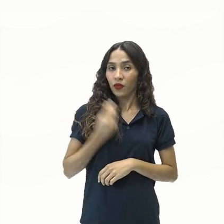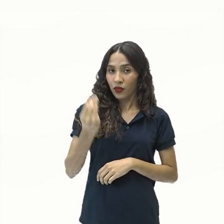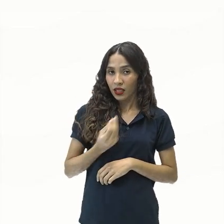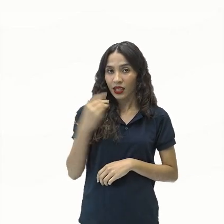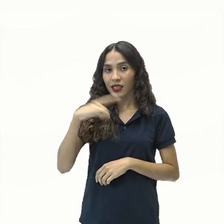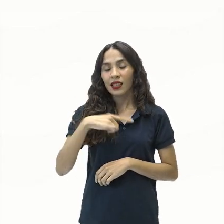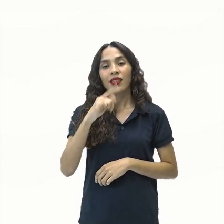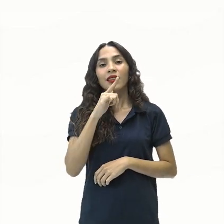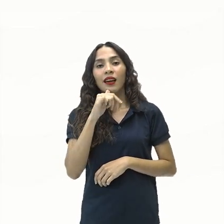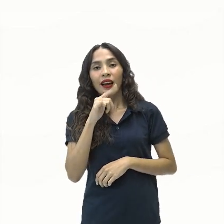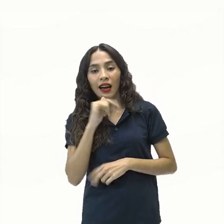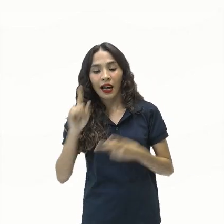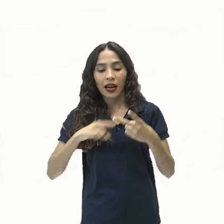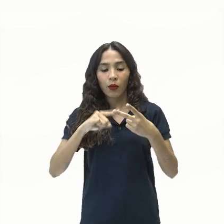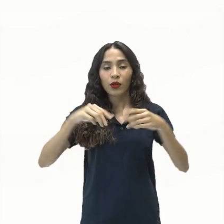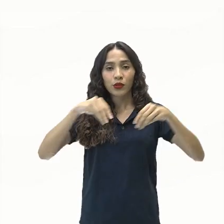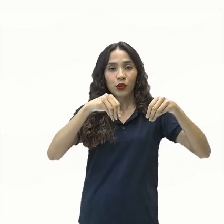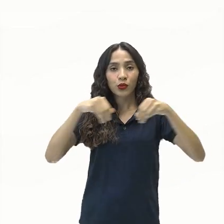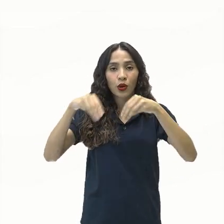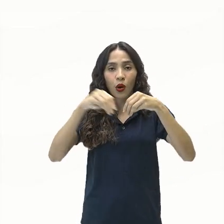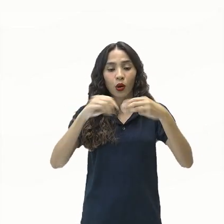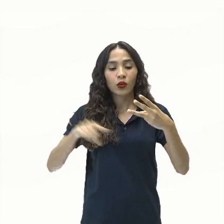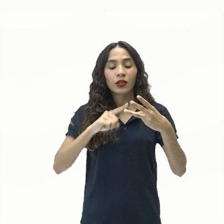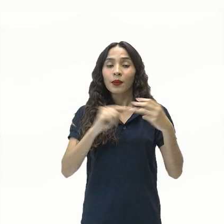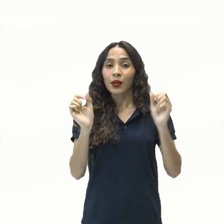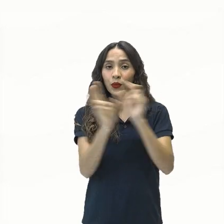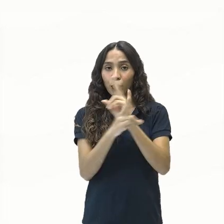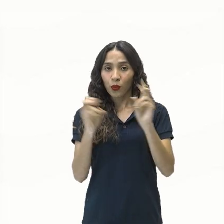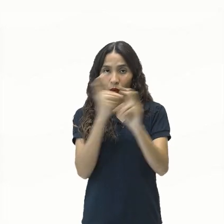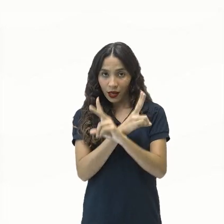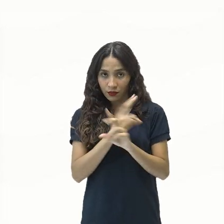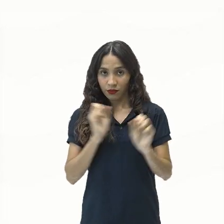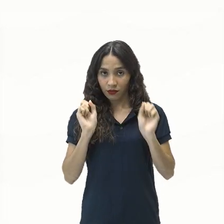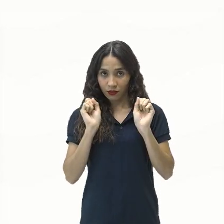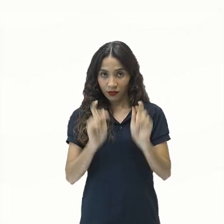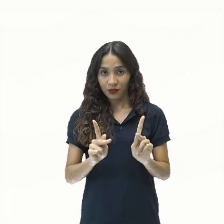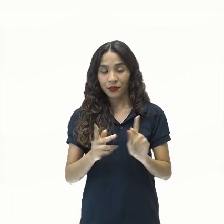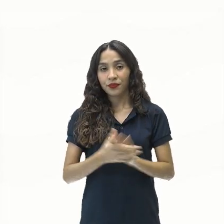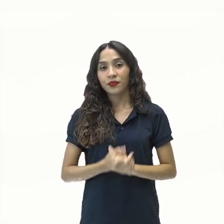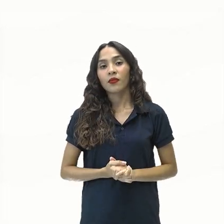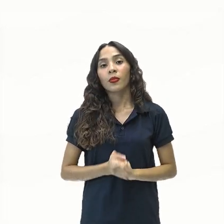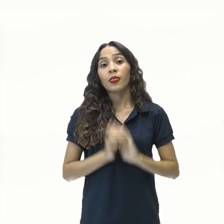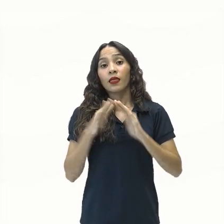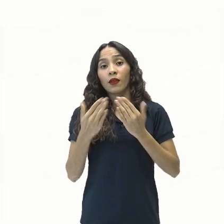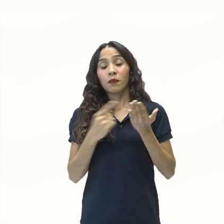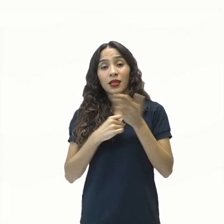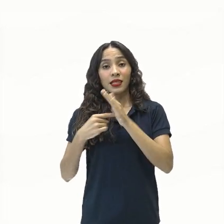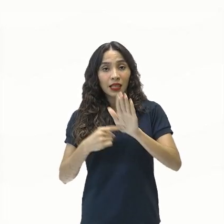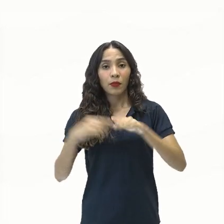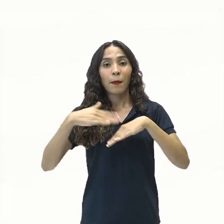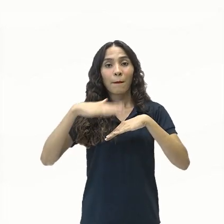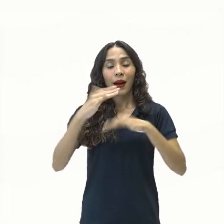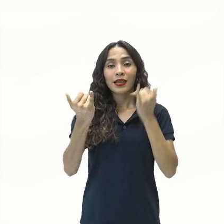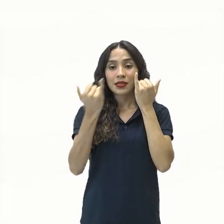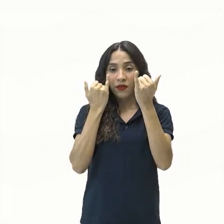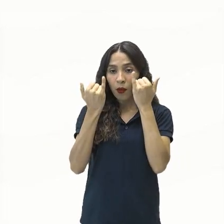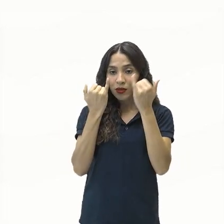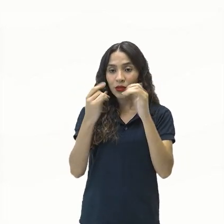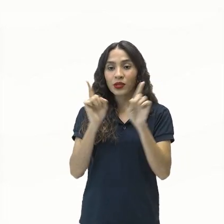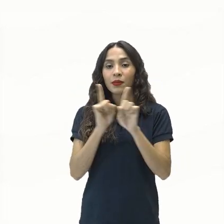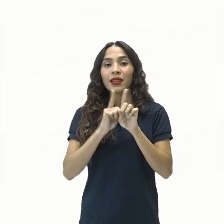existe na água, quanto no solo e o ar também, tá certo? E aí a gente trouxe mais algumas